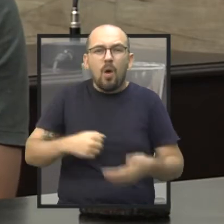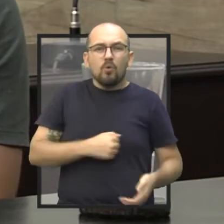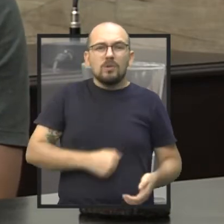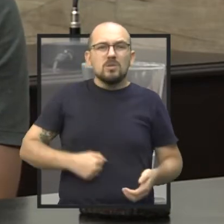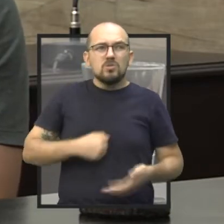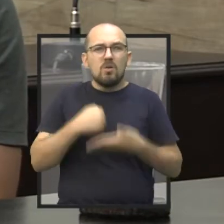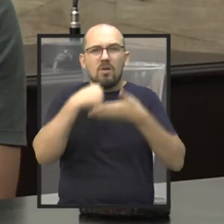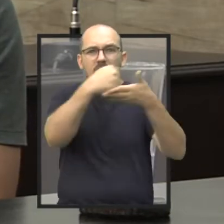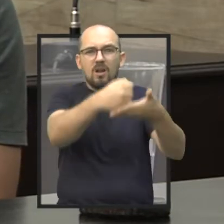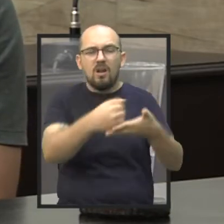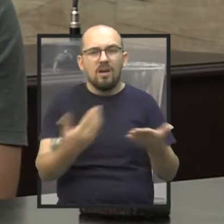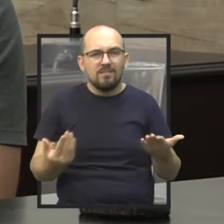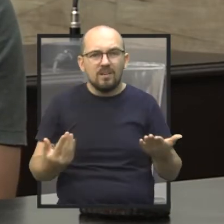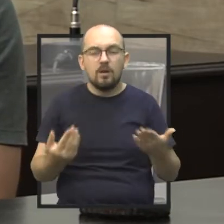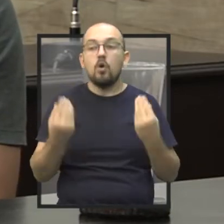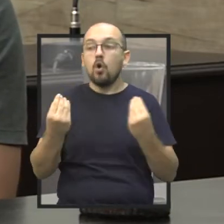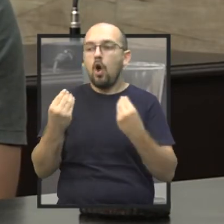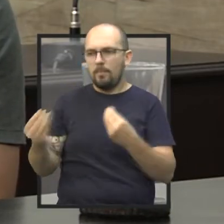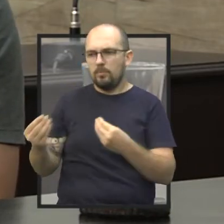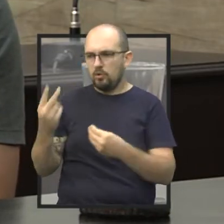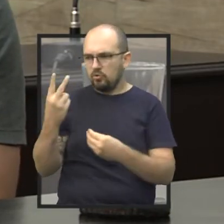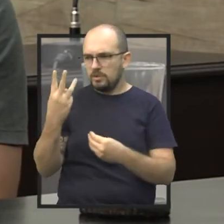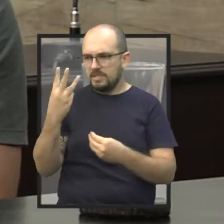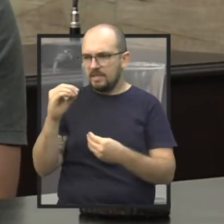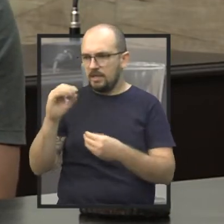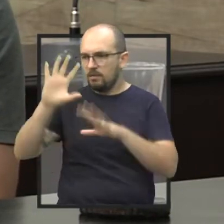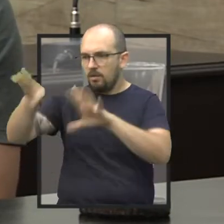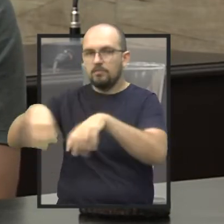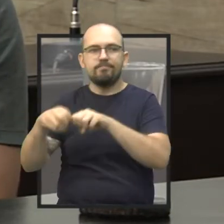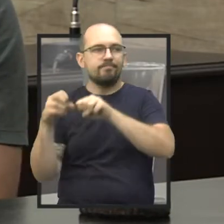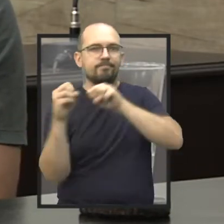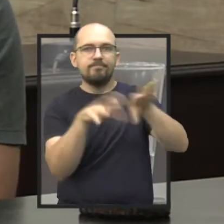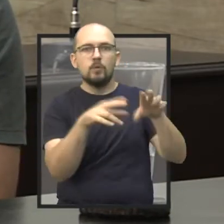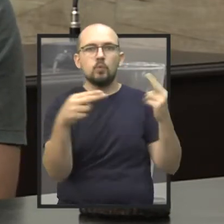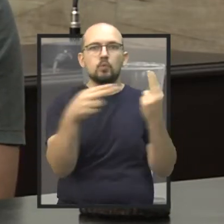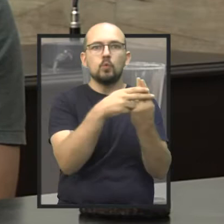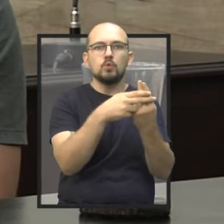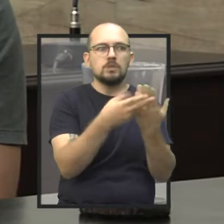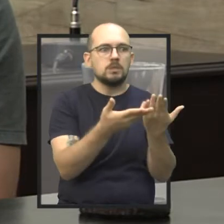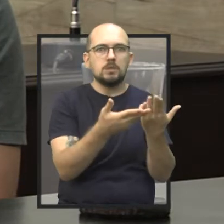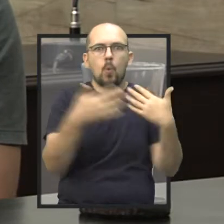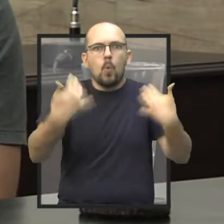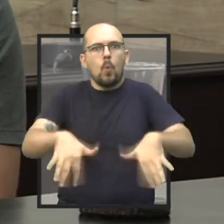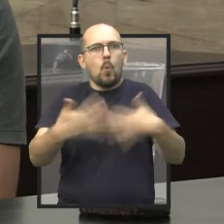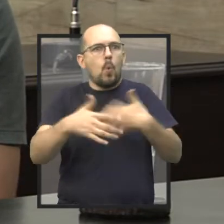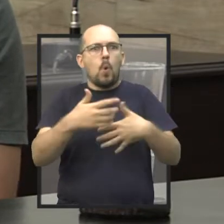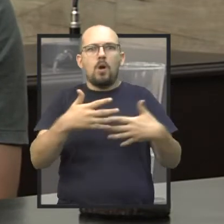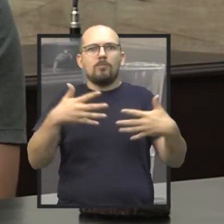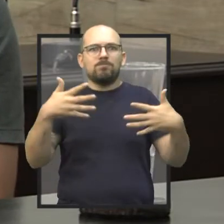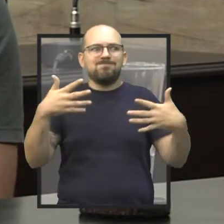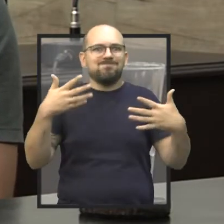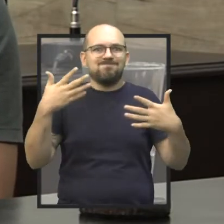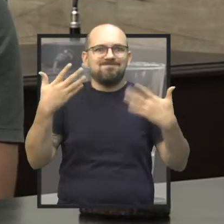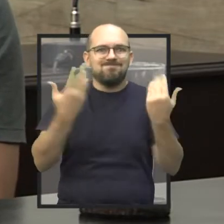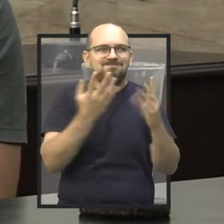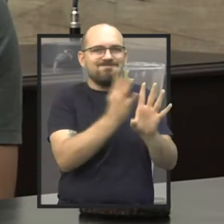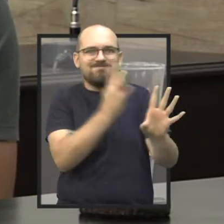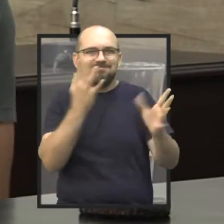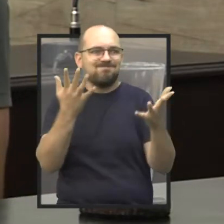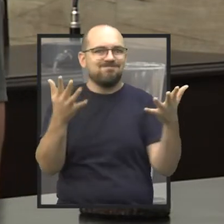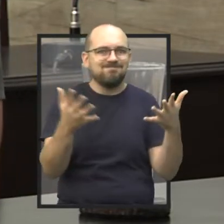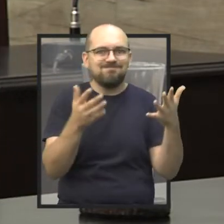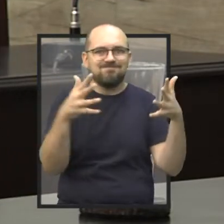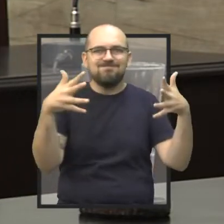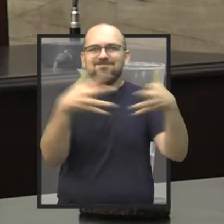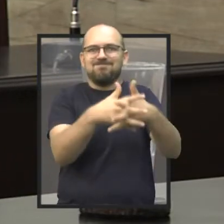empurra 230 beneficiários idosos para o Sistema Único de Saúde? O impacto é grande, fiz requerimento sobre isso. Mas você